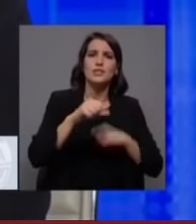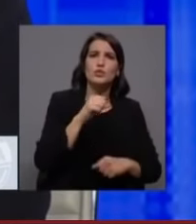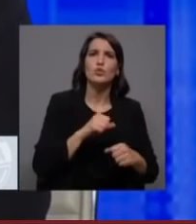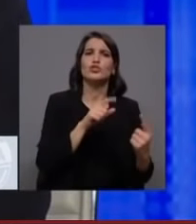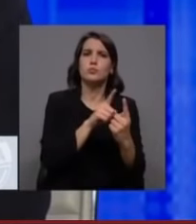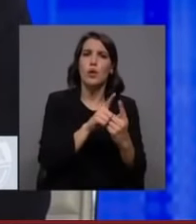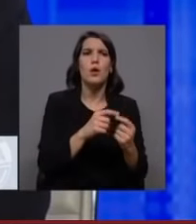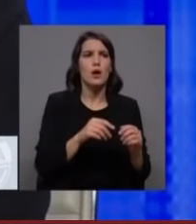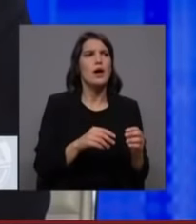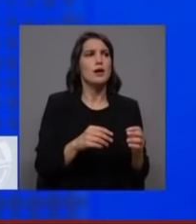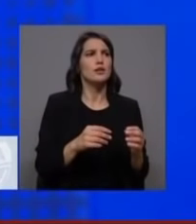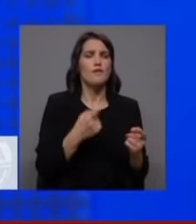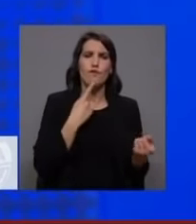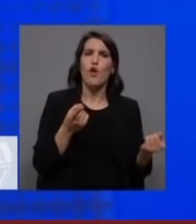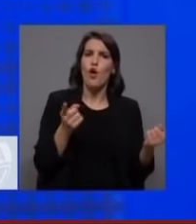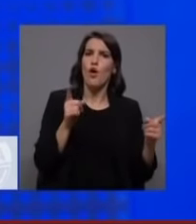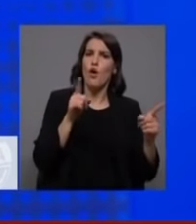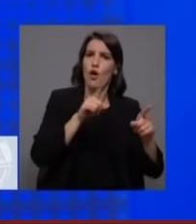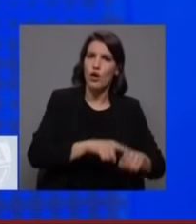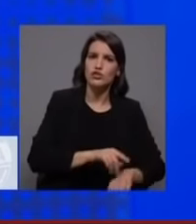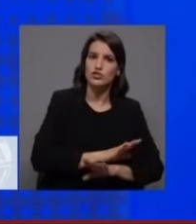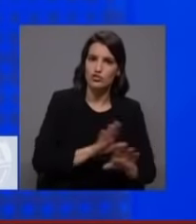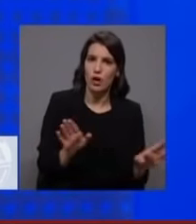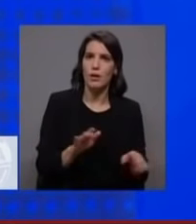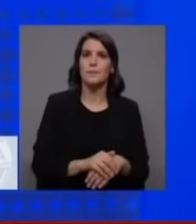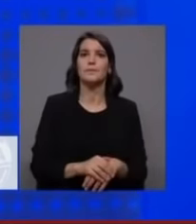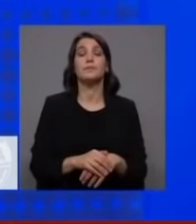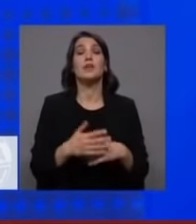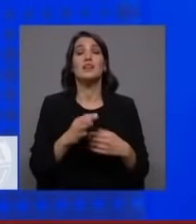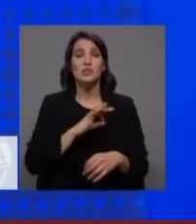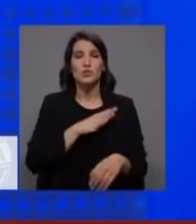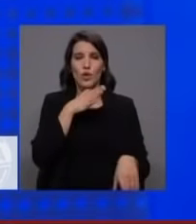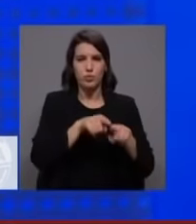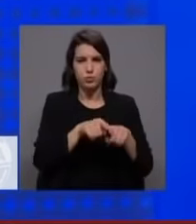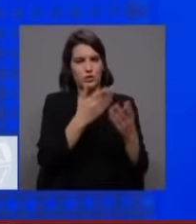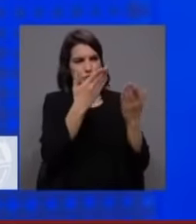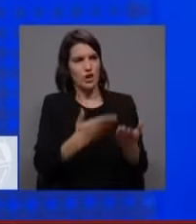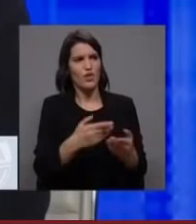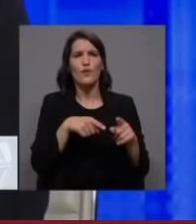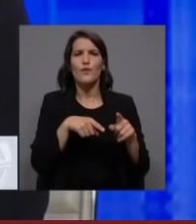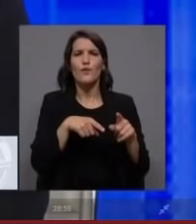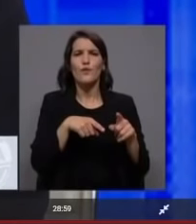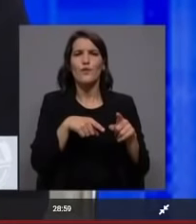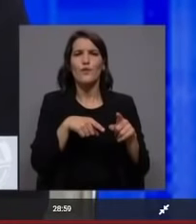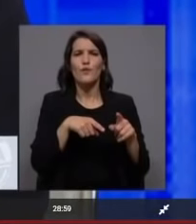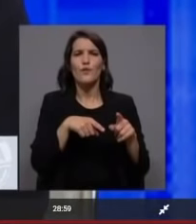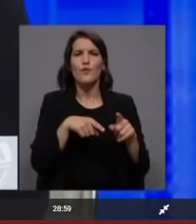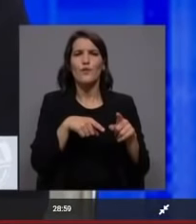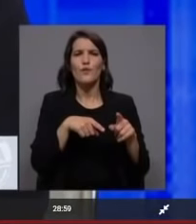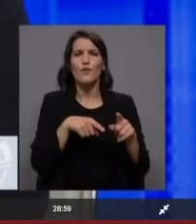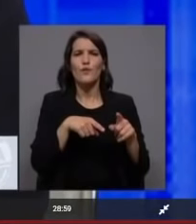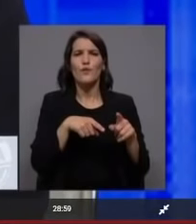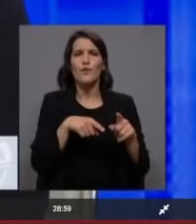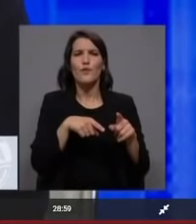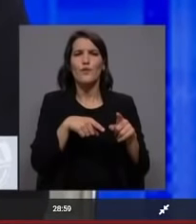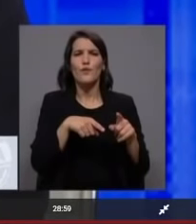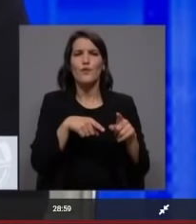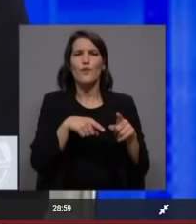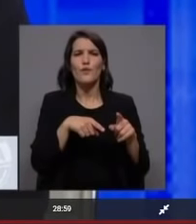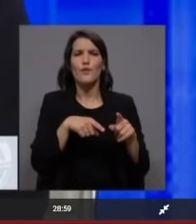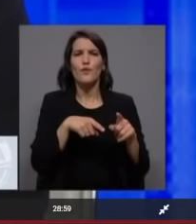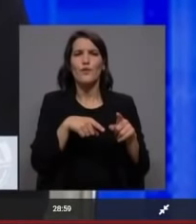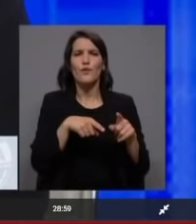relativamente à 2013 também não fala a favor percebes essa nessa muito a falar o seu programa e a cena é a seguinte imagina lá